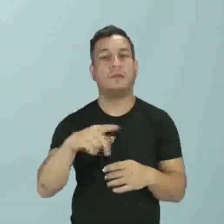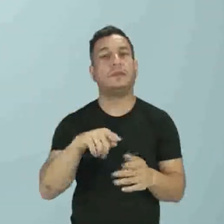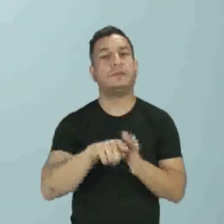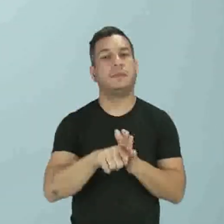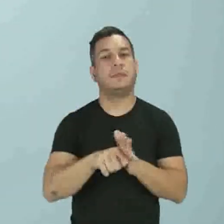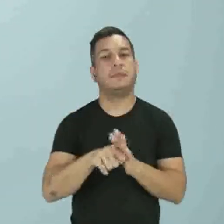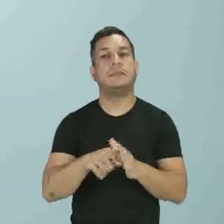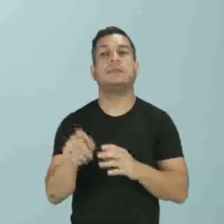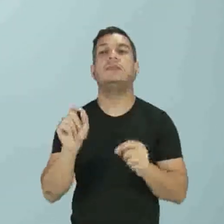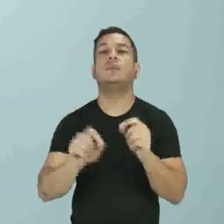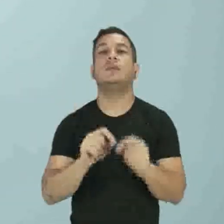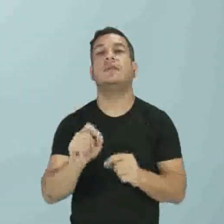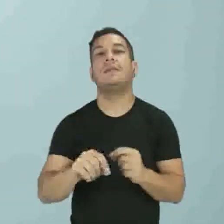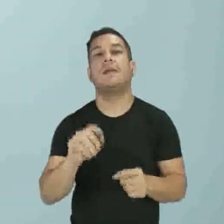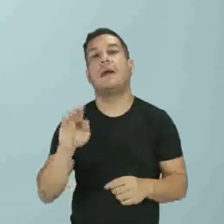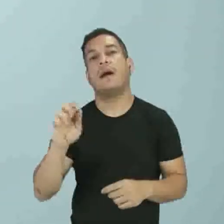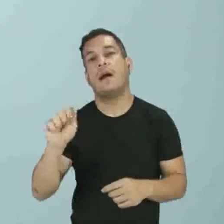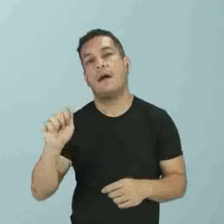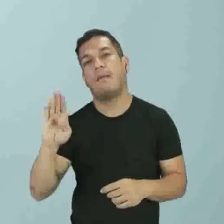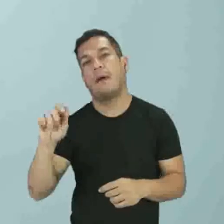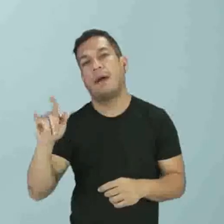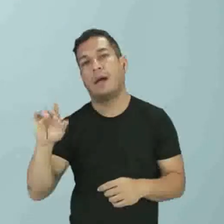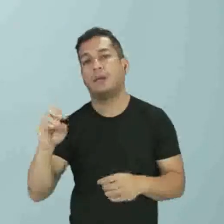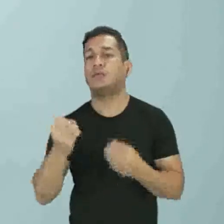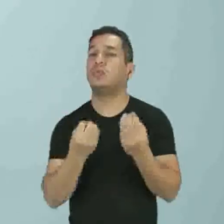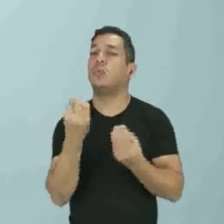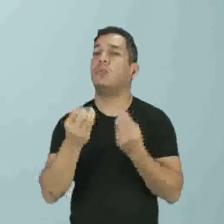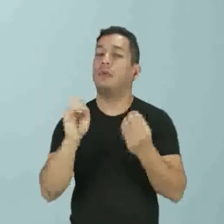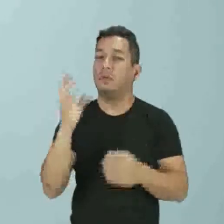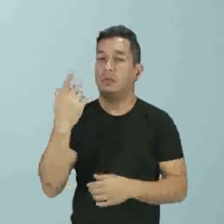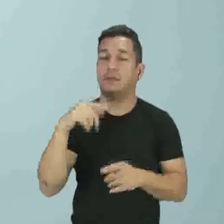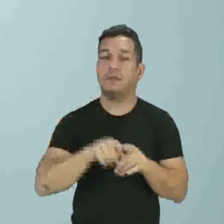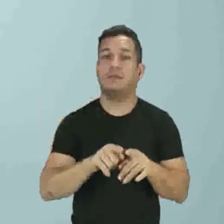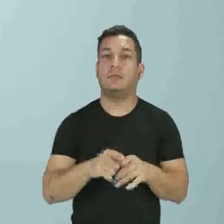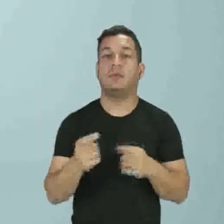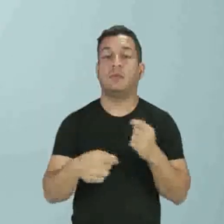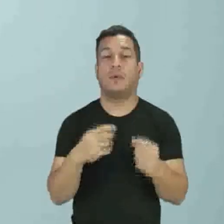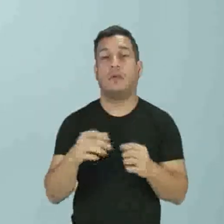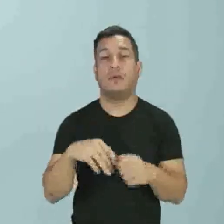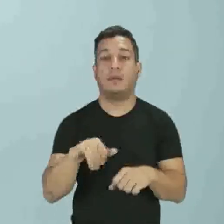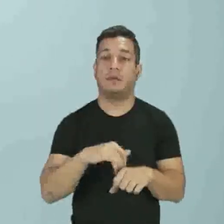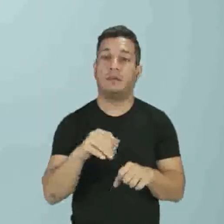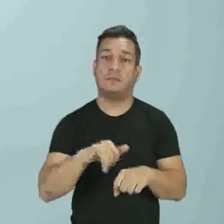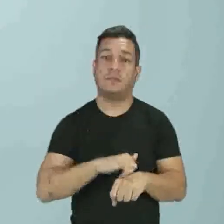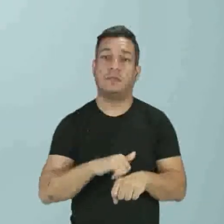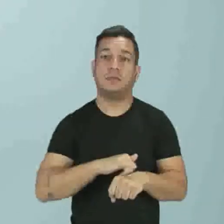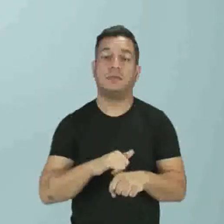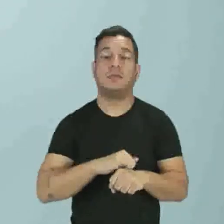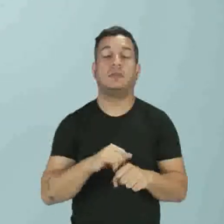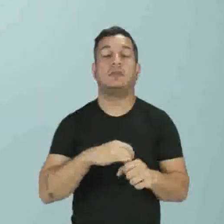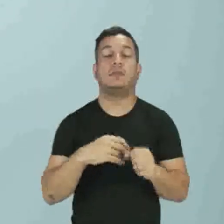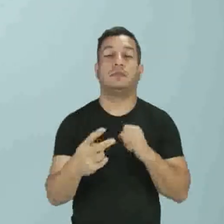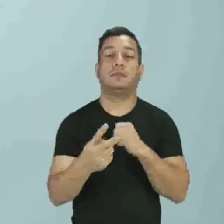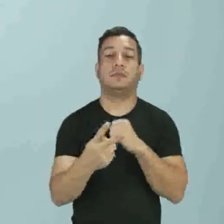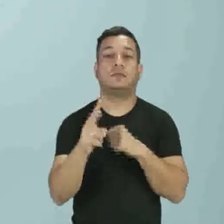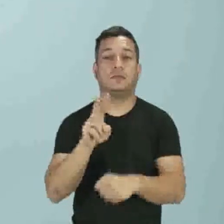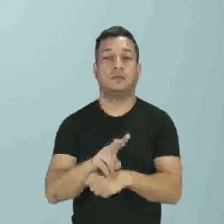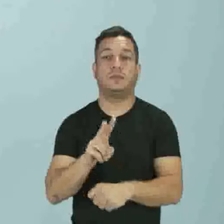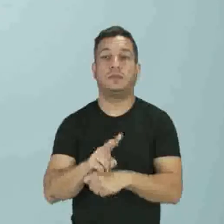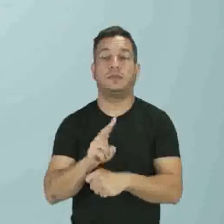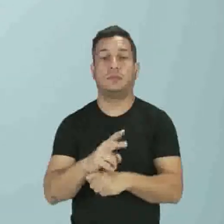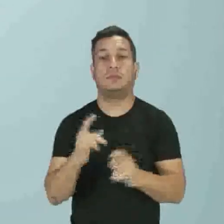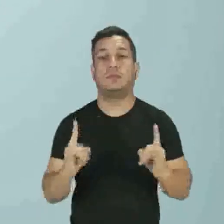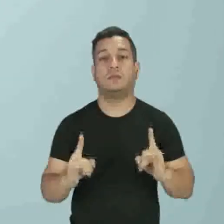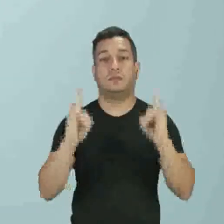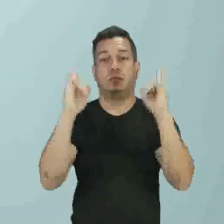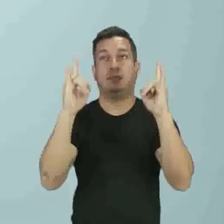abalos sísmicos, como eles funcionam e quais as medidas de prevenção que existem em alguns prédios em